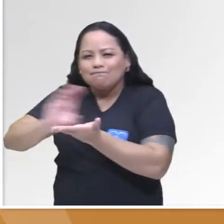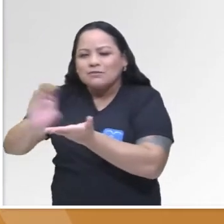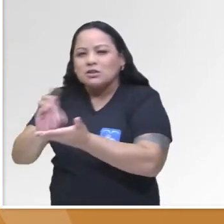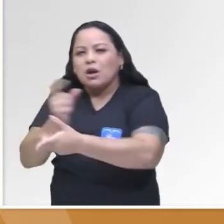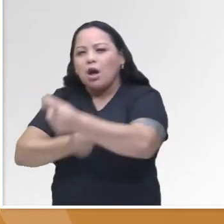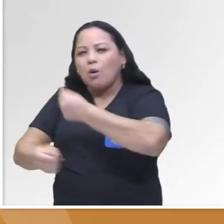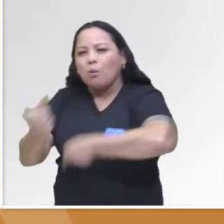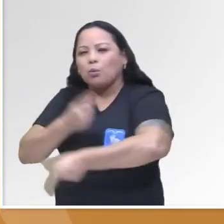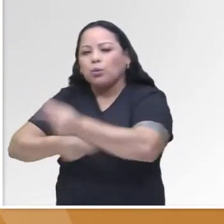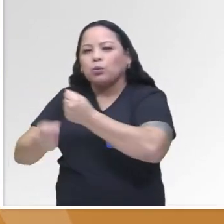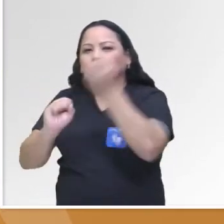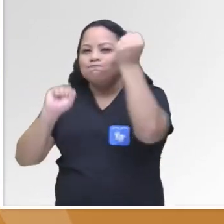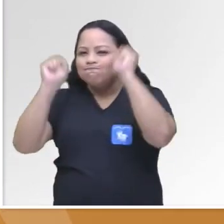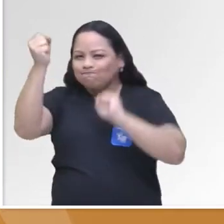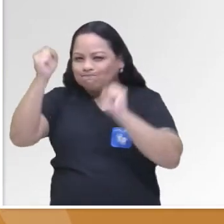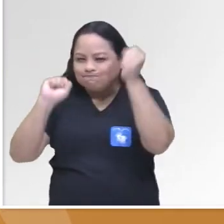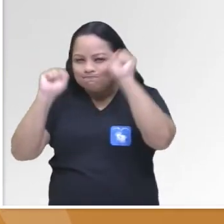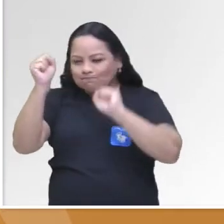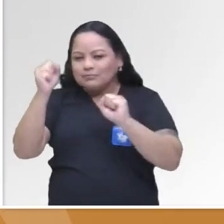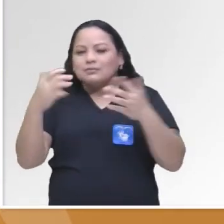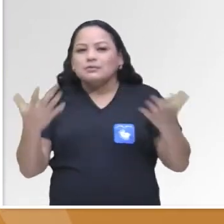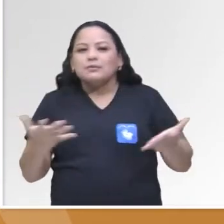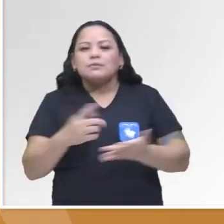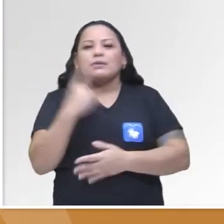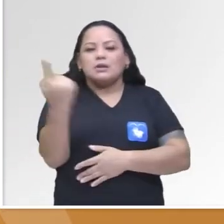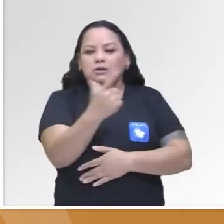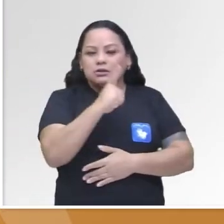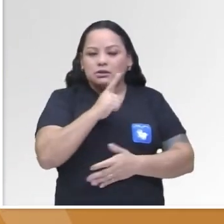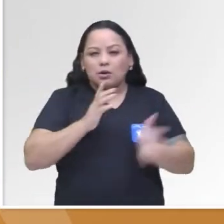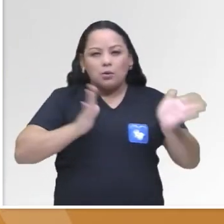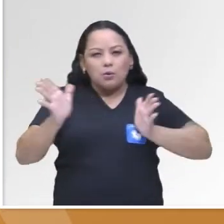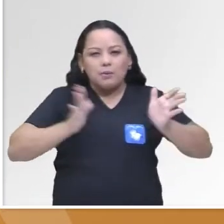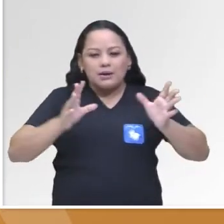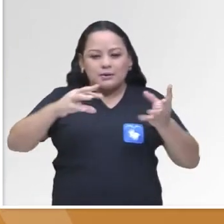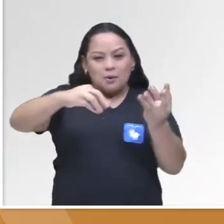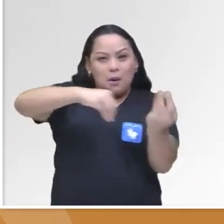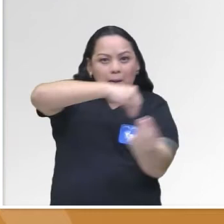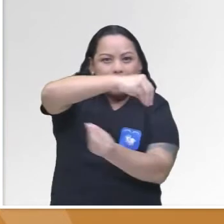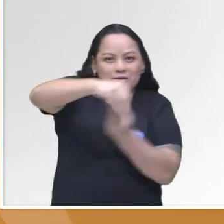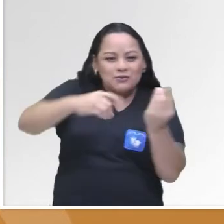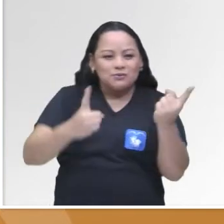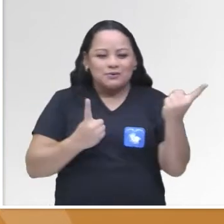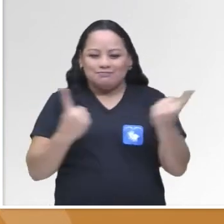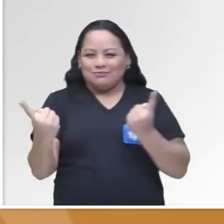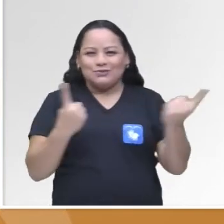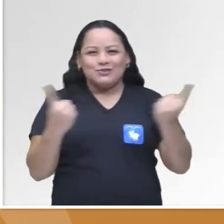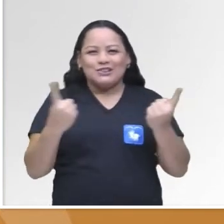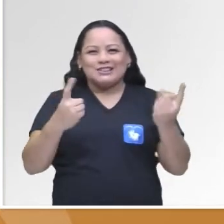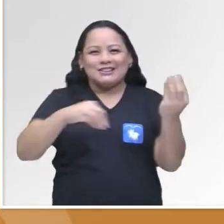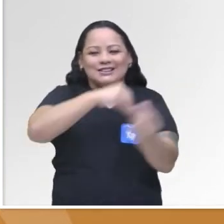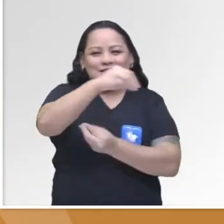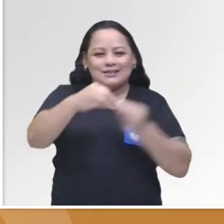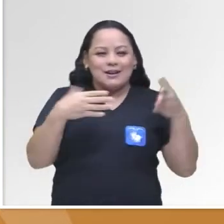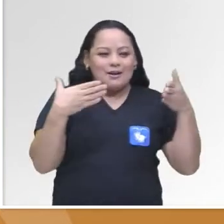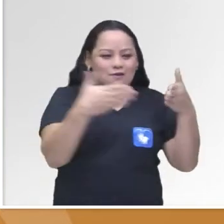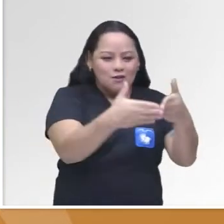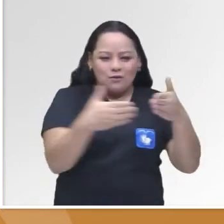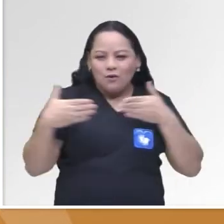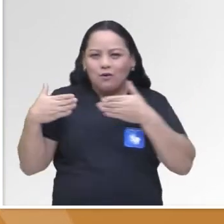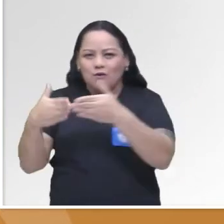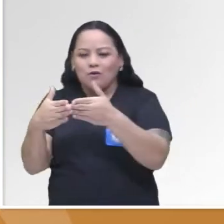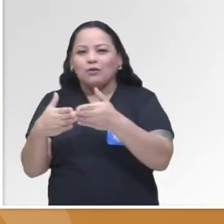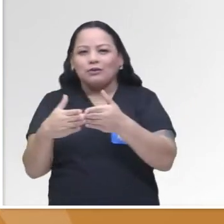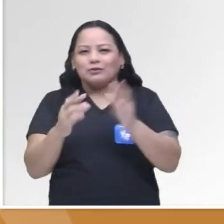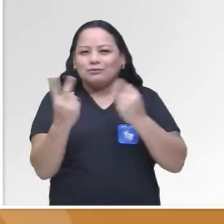economia industrializada. Então, nós vamos ter nesse momento aí uma mistura, na verdade, né, de focos da